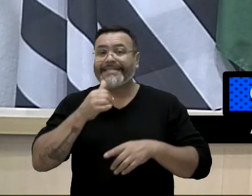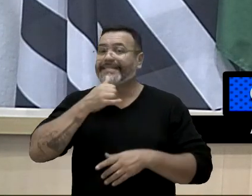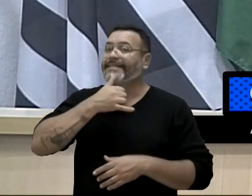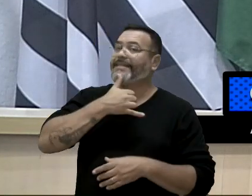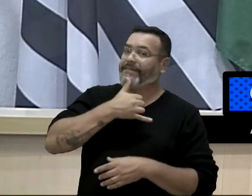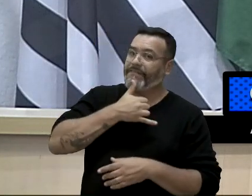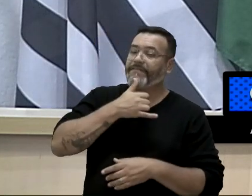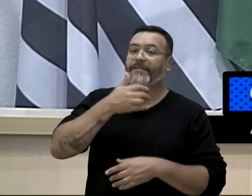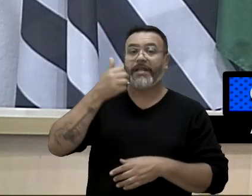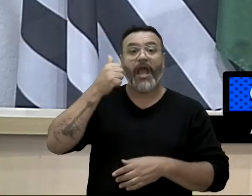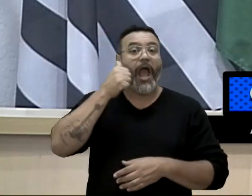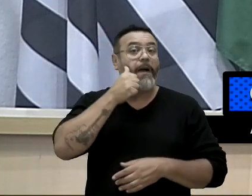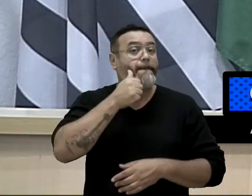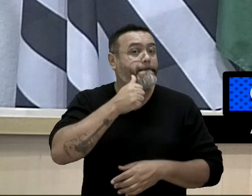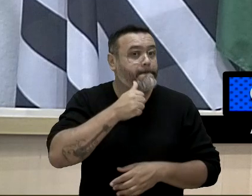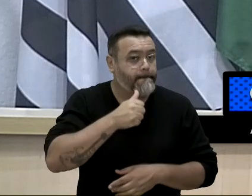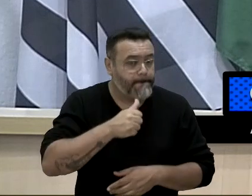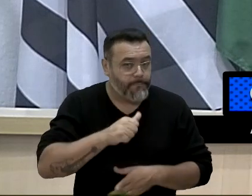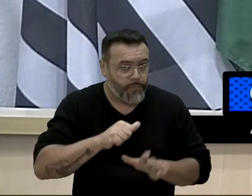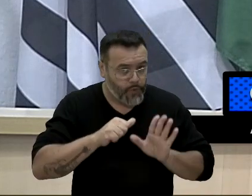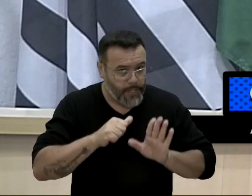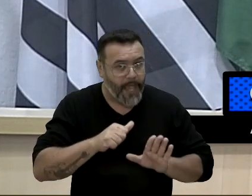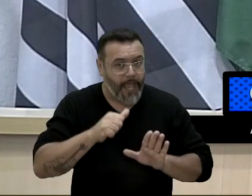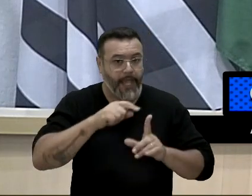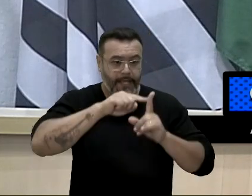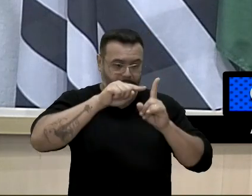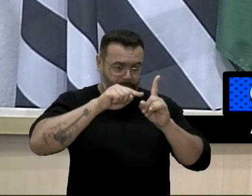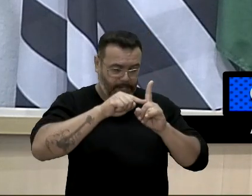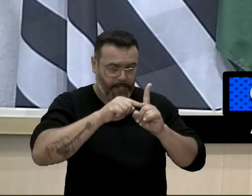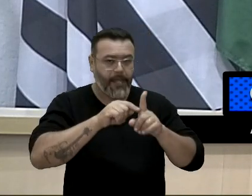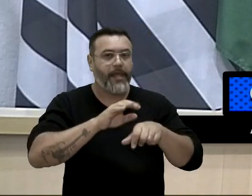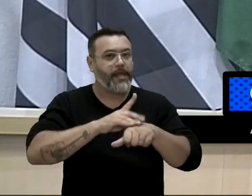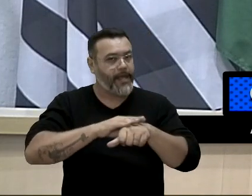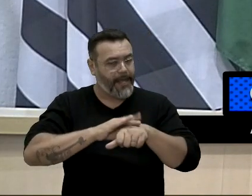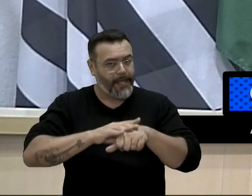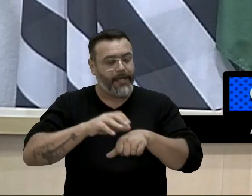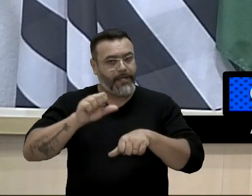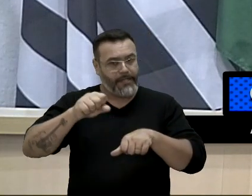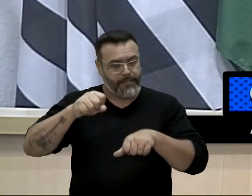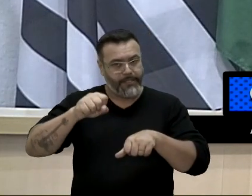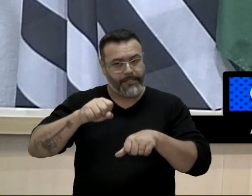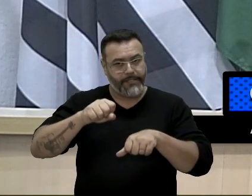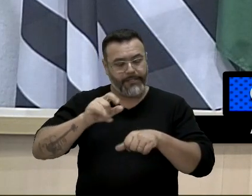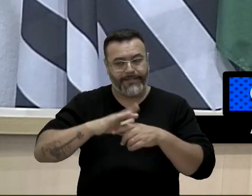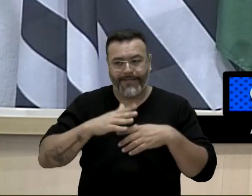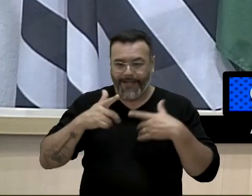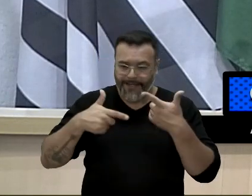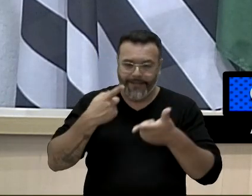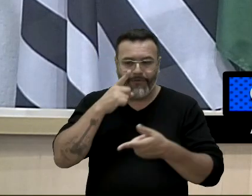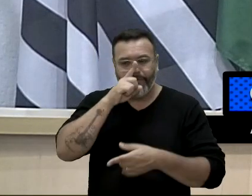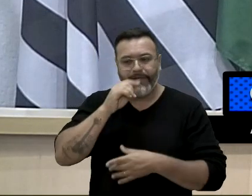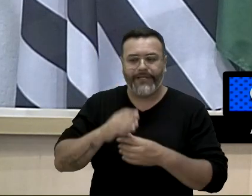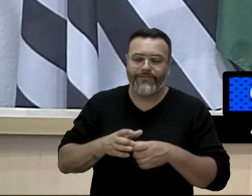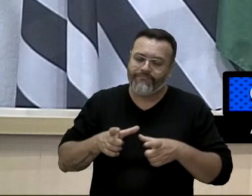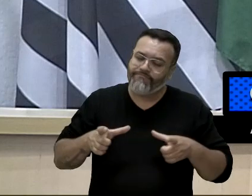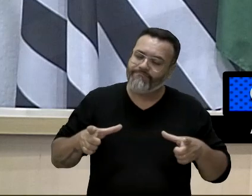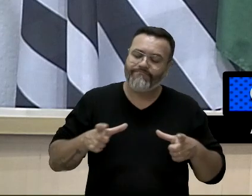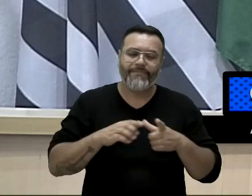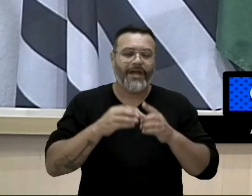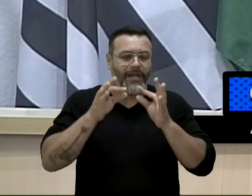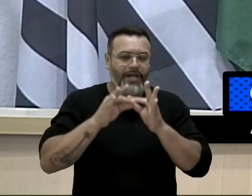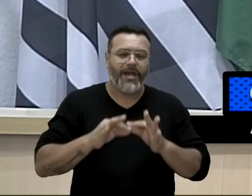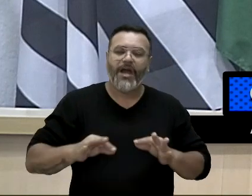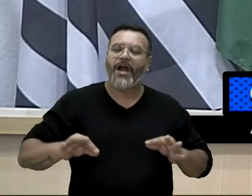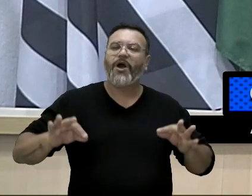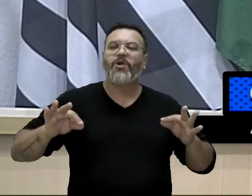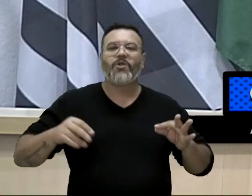da parte mental e que engravidam, a gente tem um risco maior de complicações ao longo daquela gestação. Então,